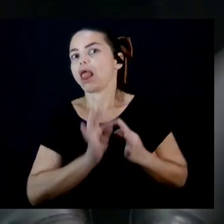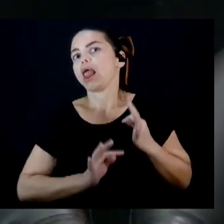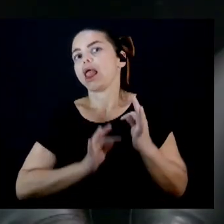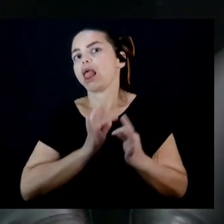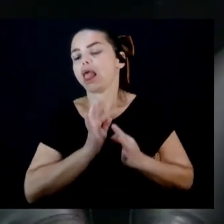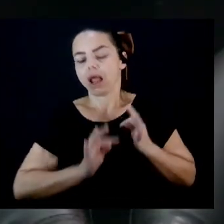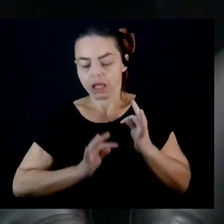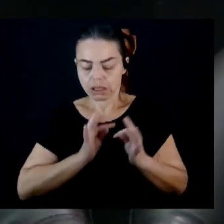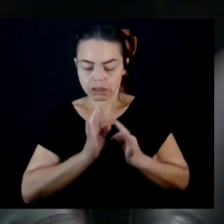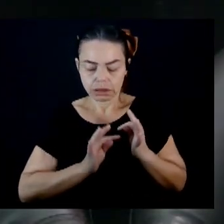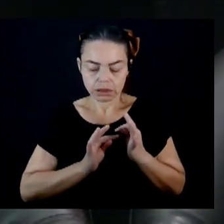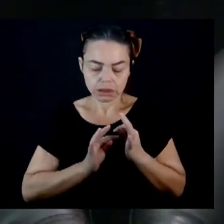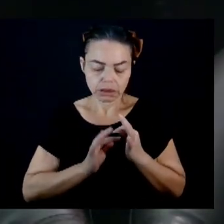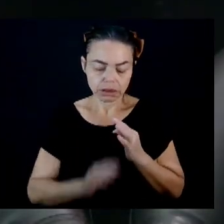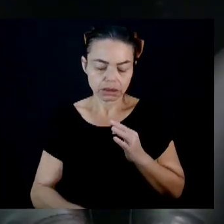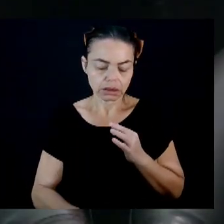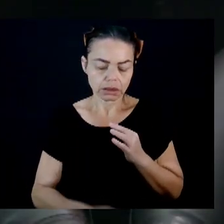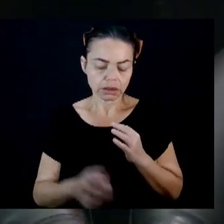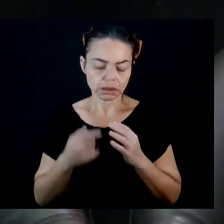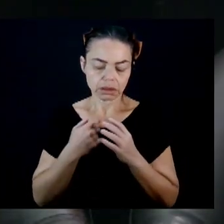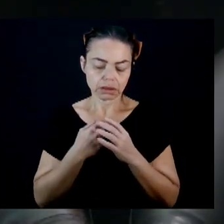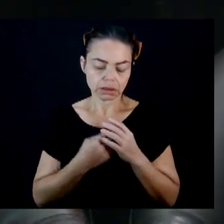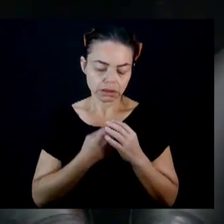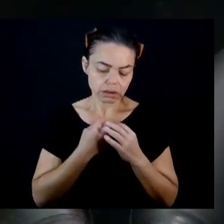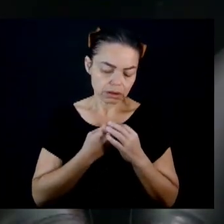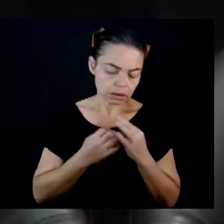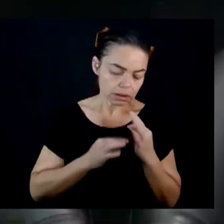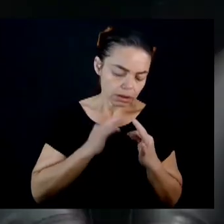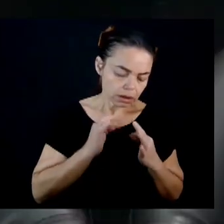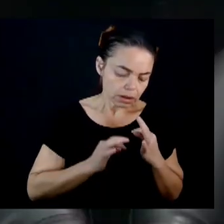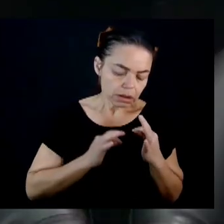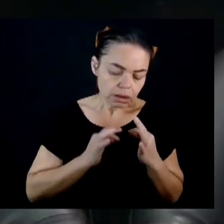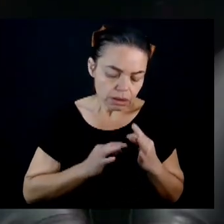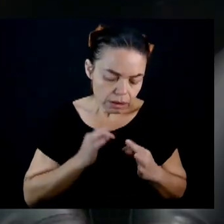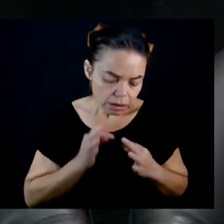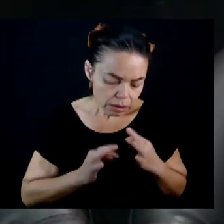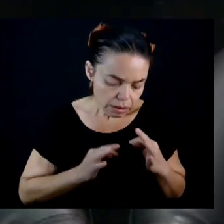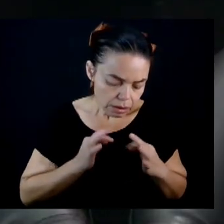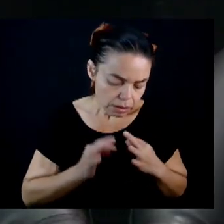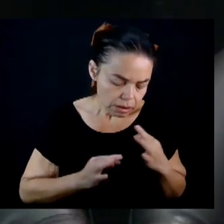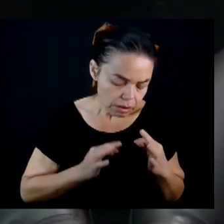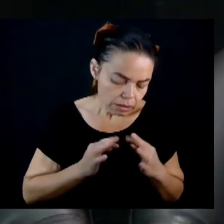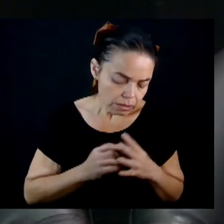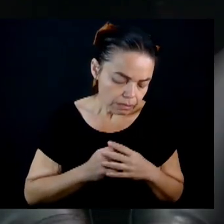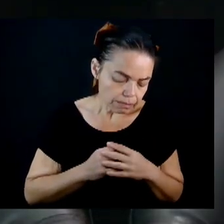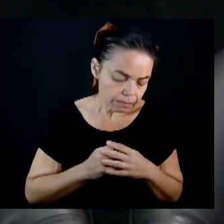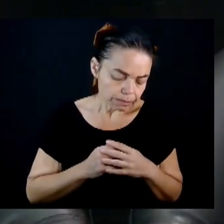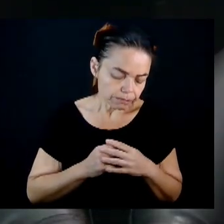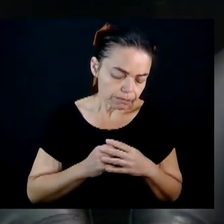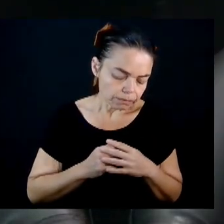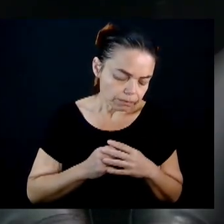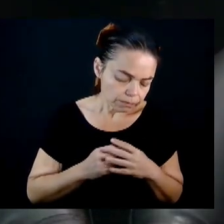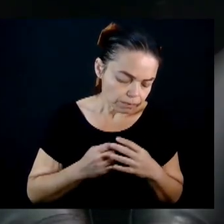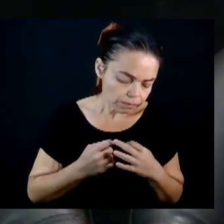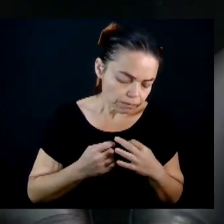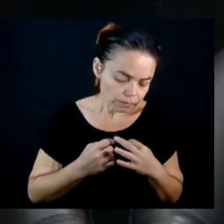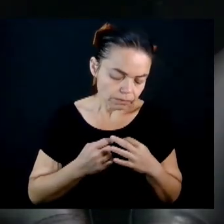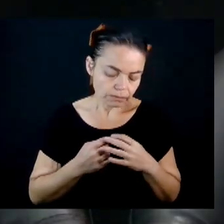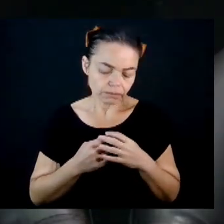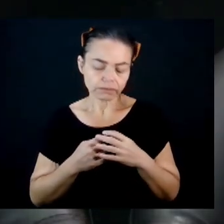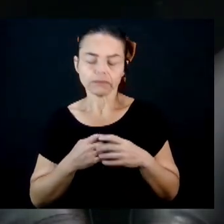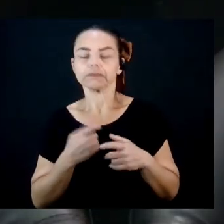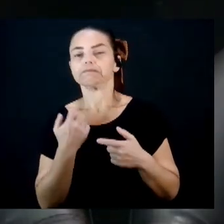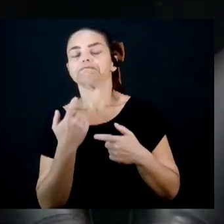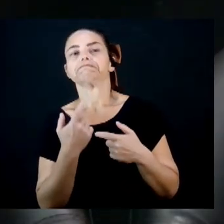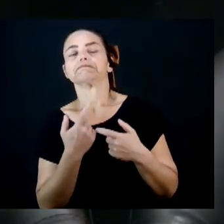homem. Sim. Nutrir esse erotismo. Então a gente tem que cuidar desses 3 pilares quando a gente fala de libido, para que isso